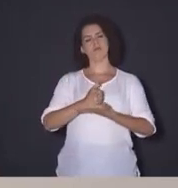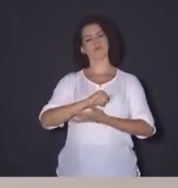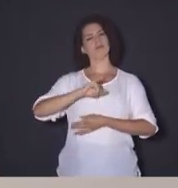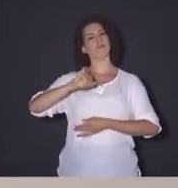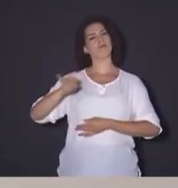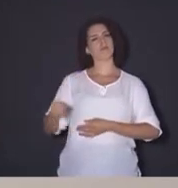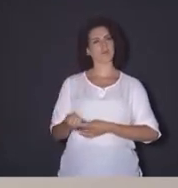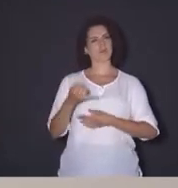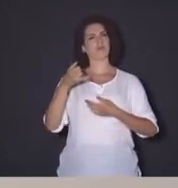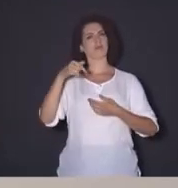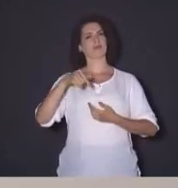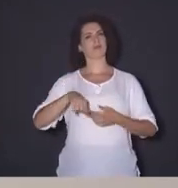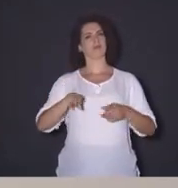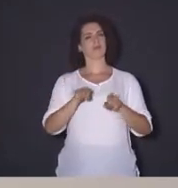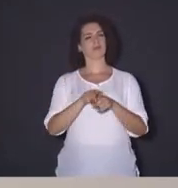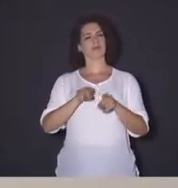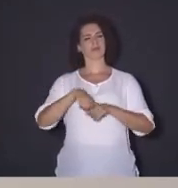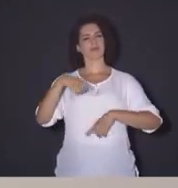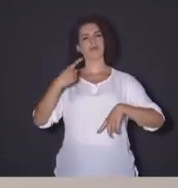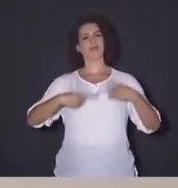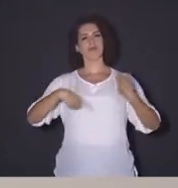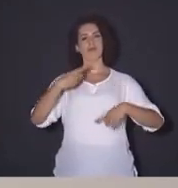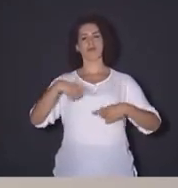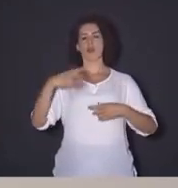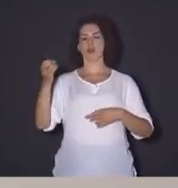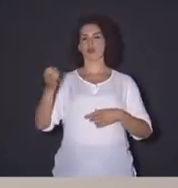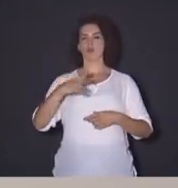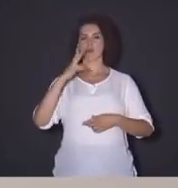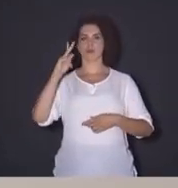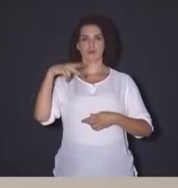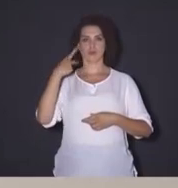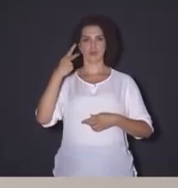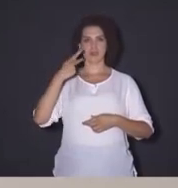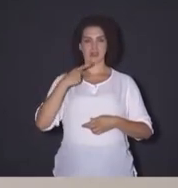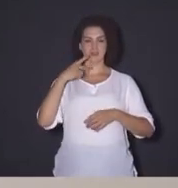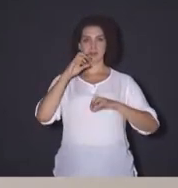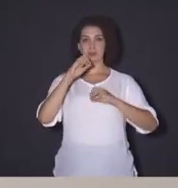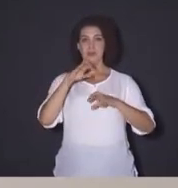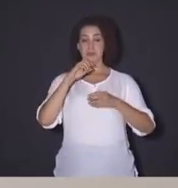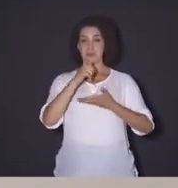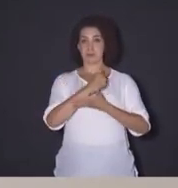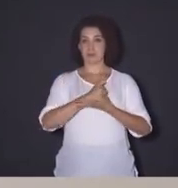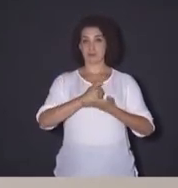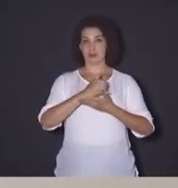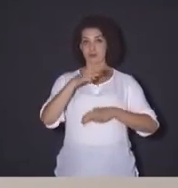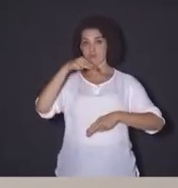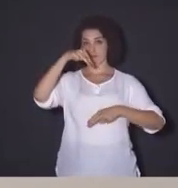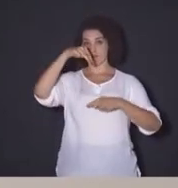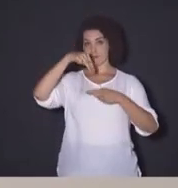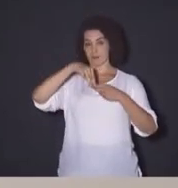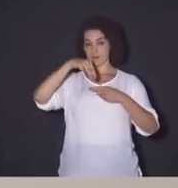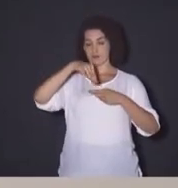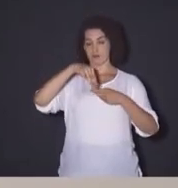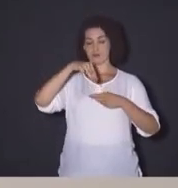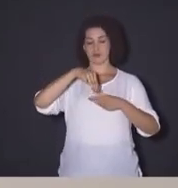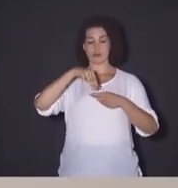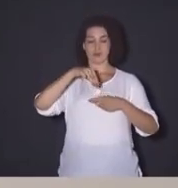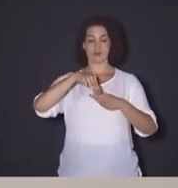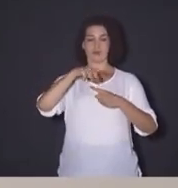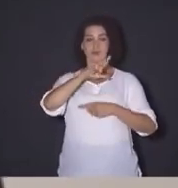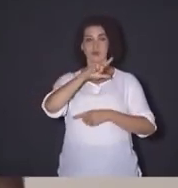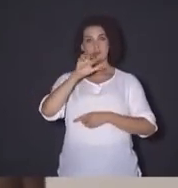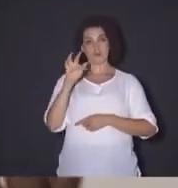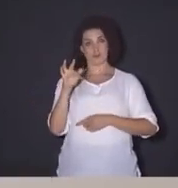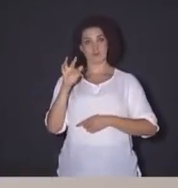discutir uma nova política de formação básica para o município de lauro de freitas novamente a formação continuada